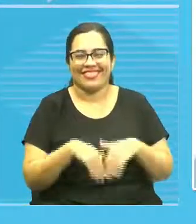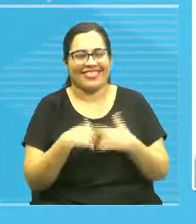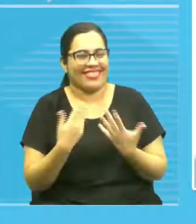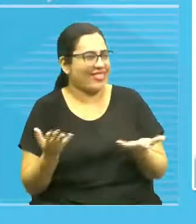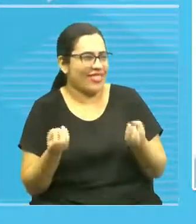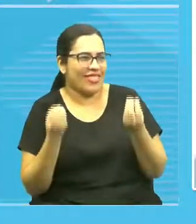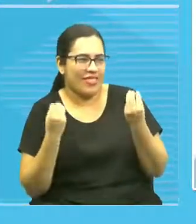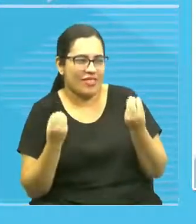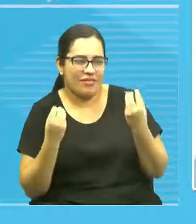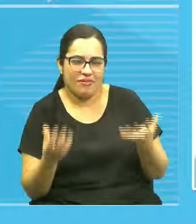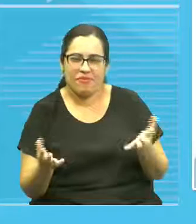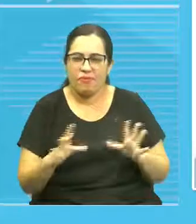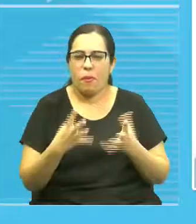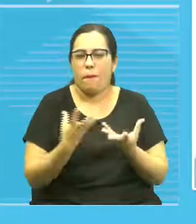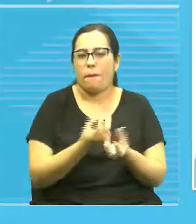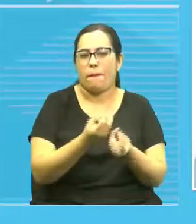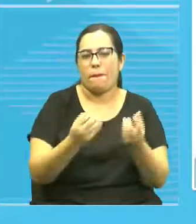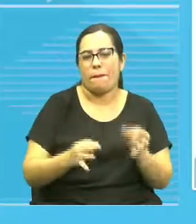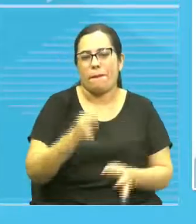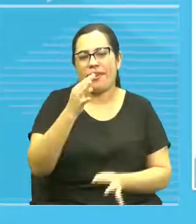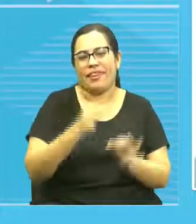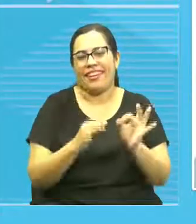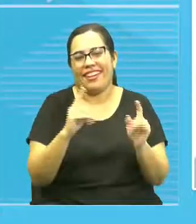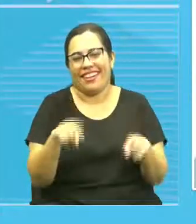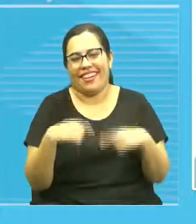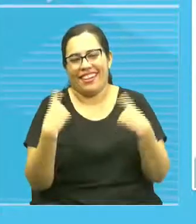não. Eu sou muito julgada.